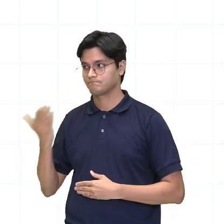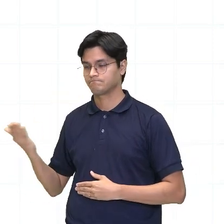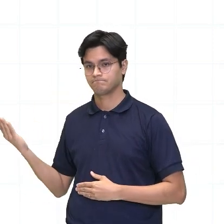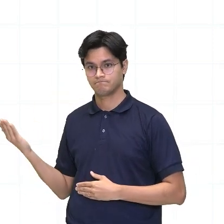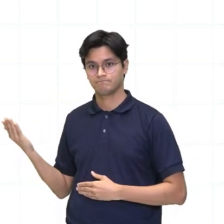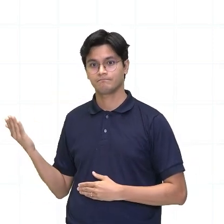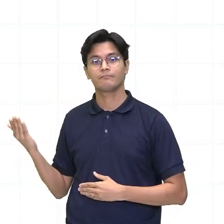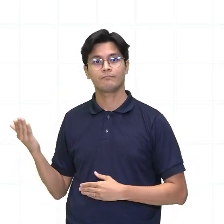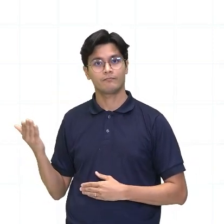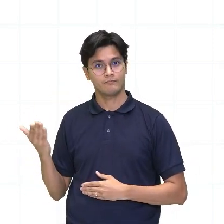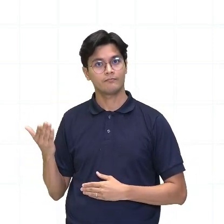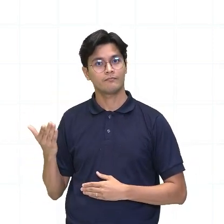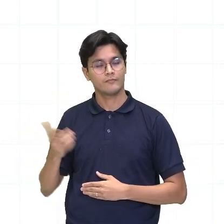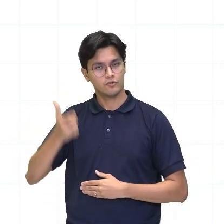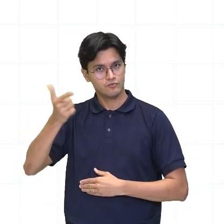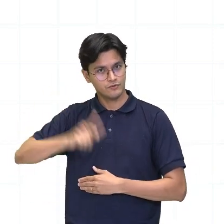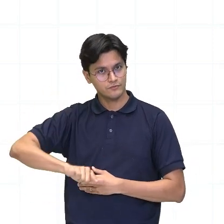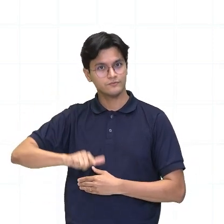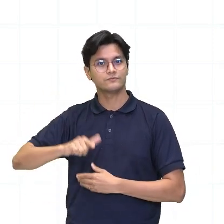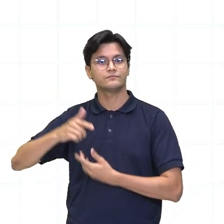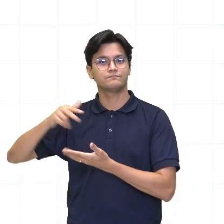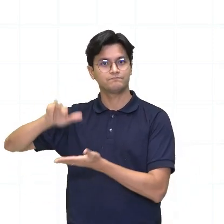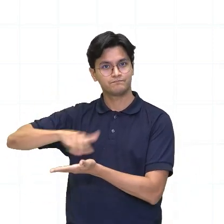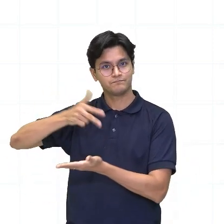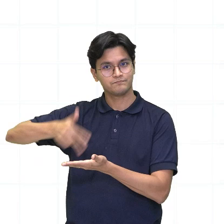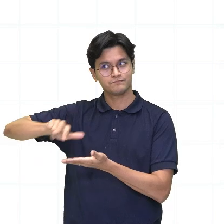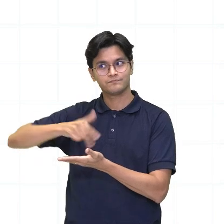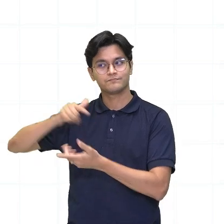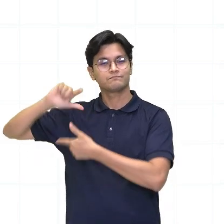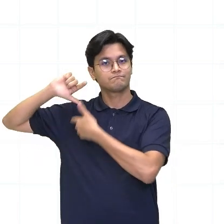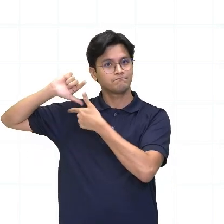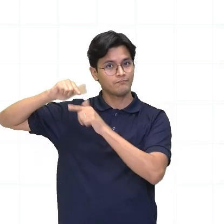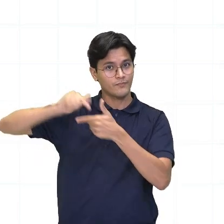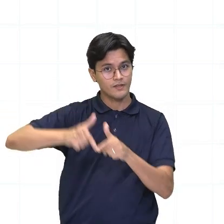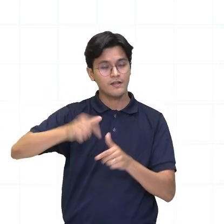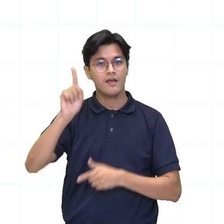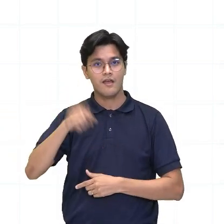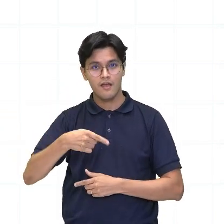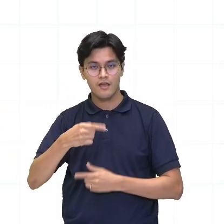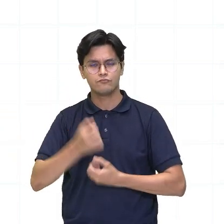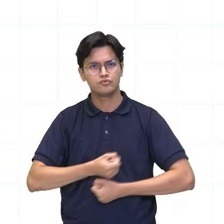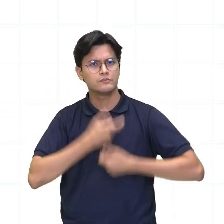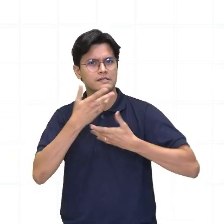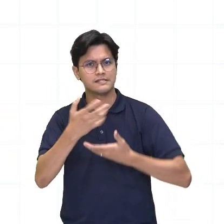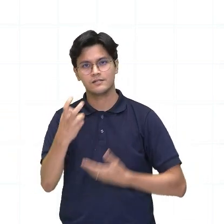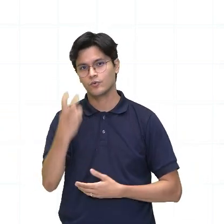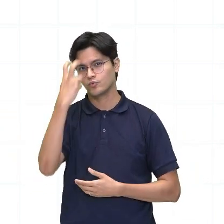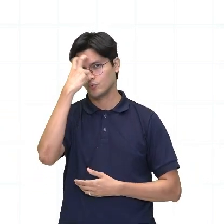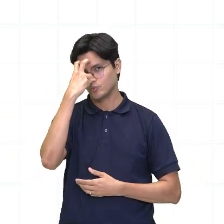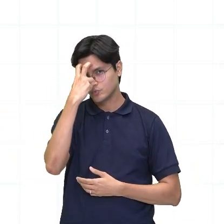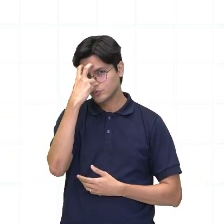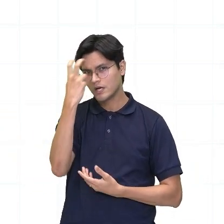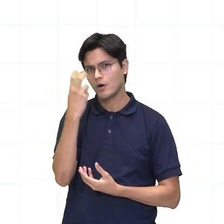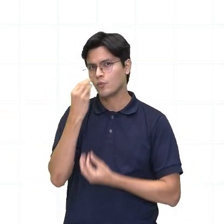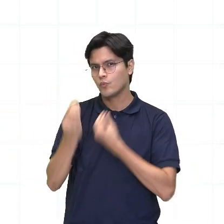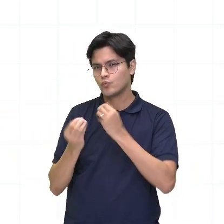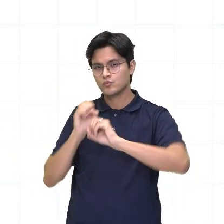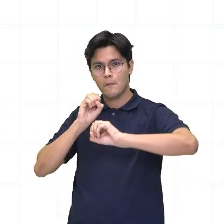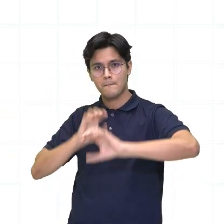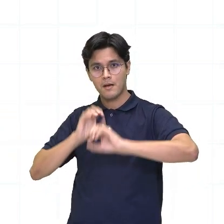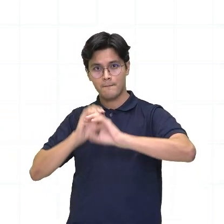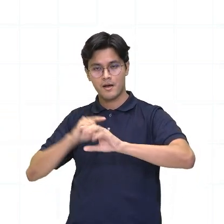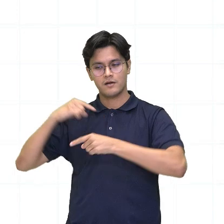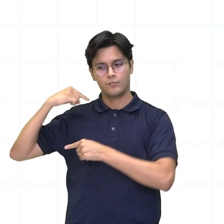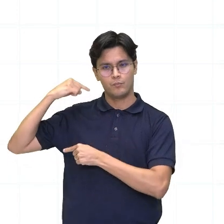danças tradicionais. São formas de expressão cultural que são transmitidas de geração em